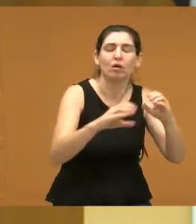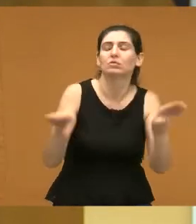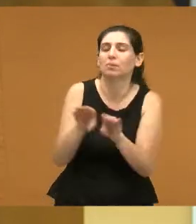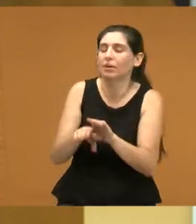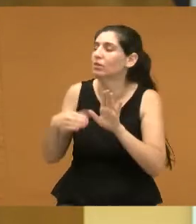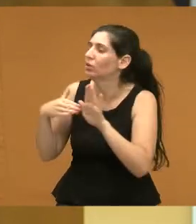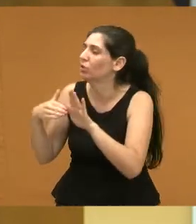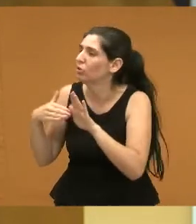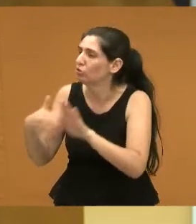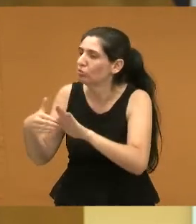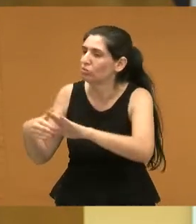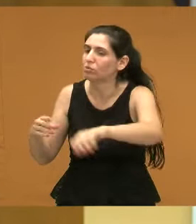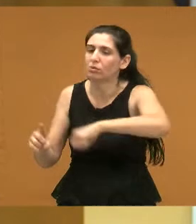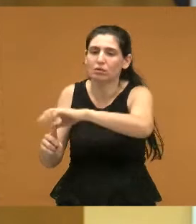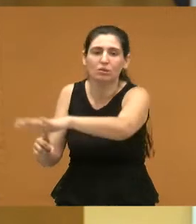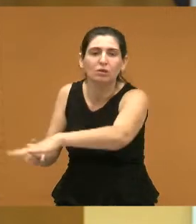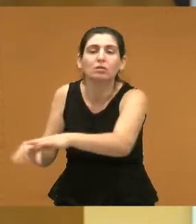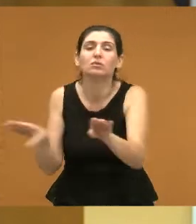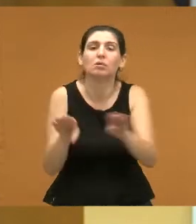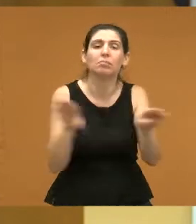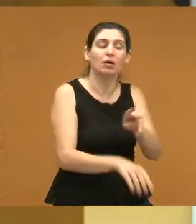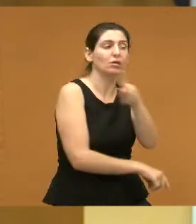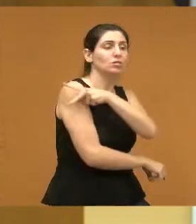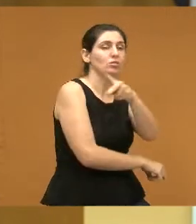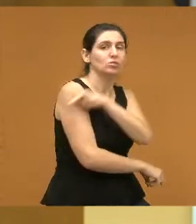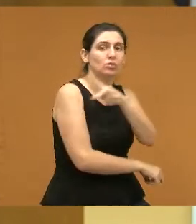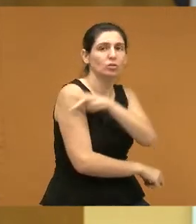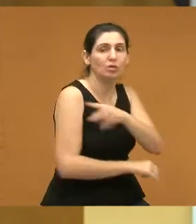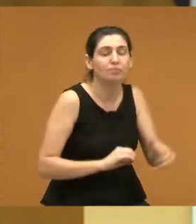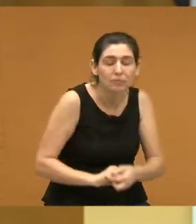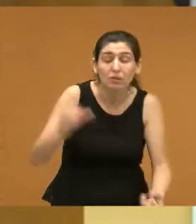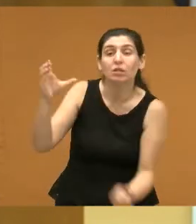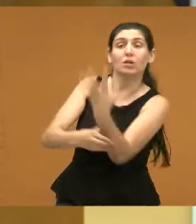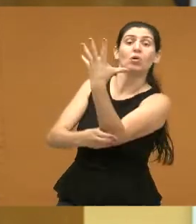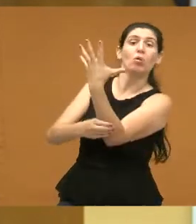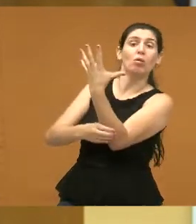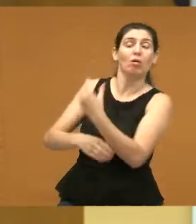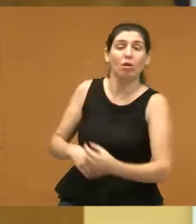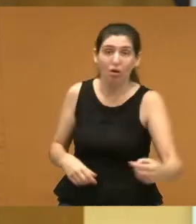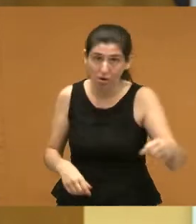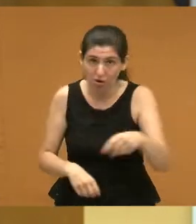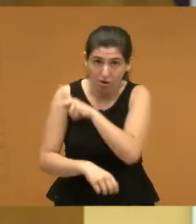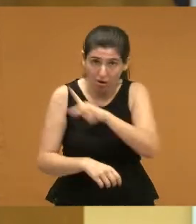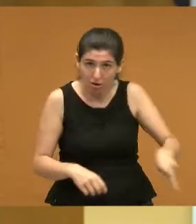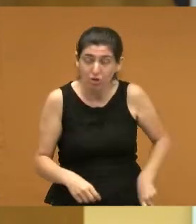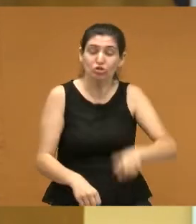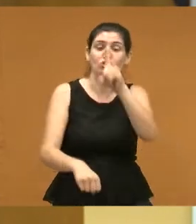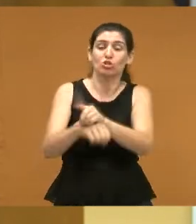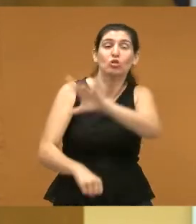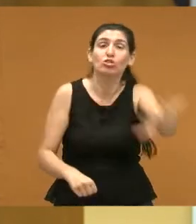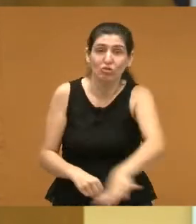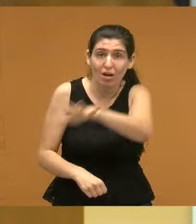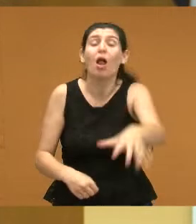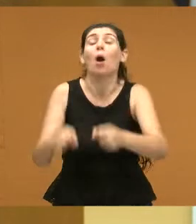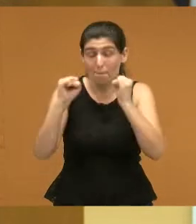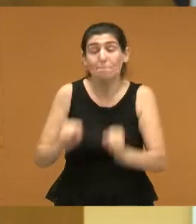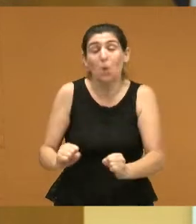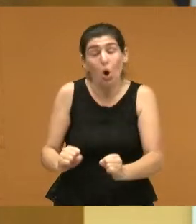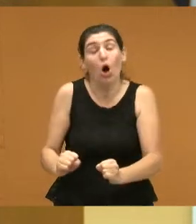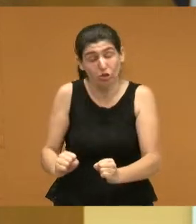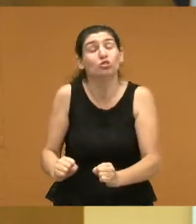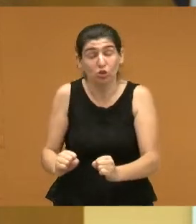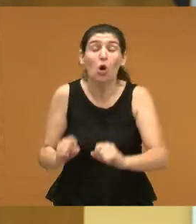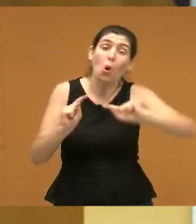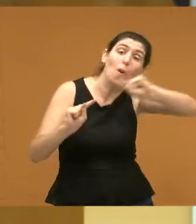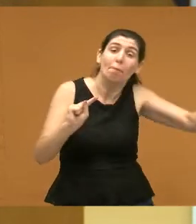de gerentes. Foi criado no gabinete da presidência o cargo de diretor-geral com o objetivo